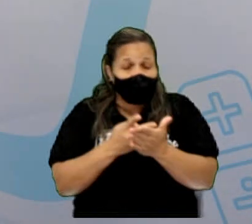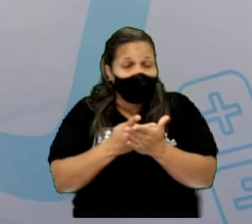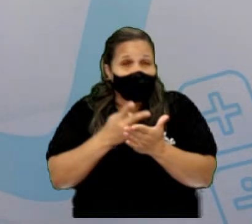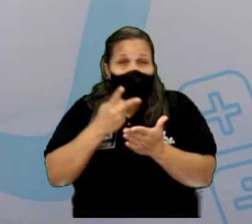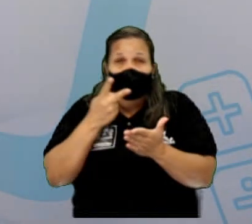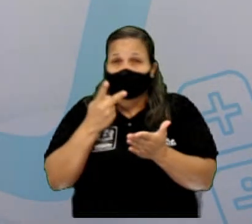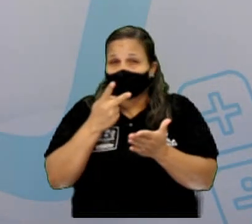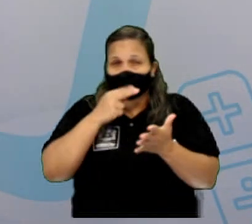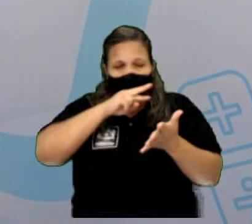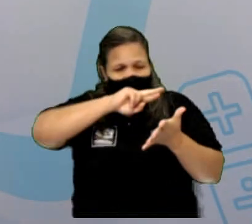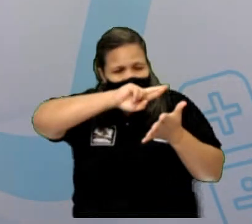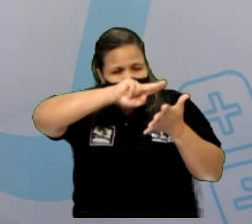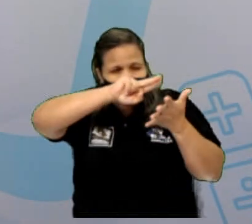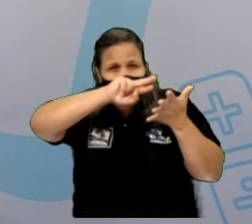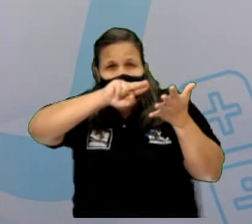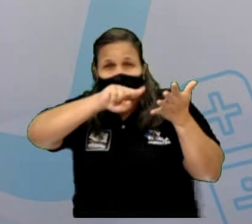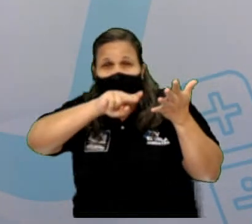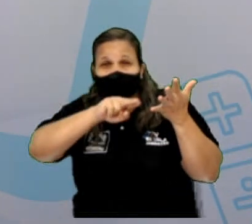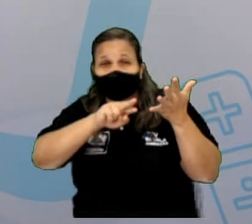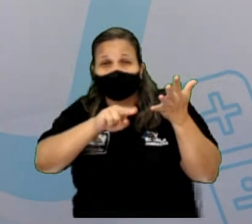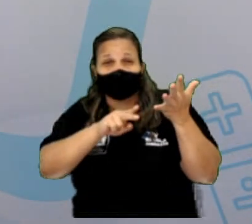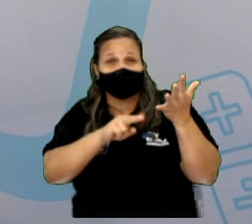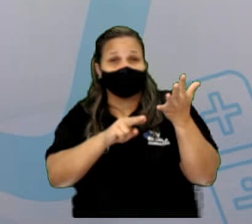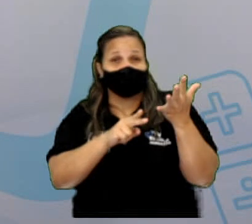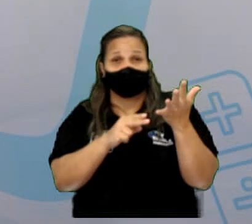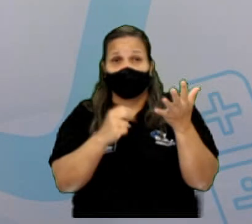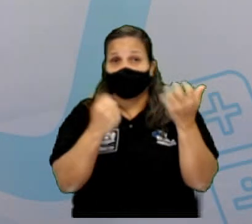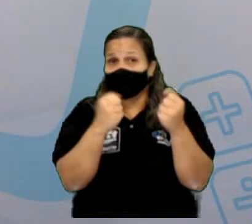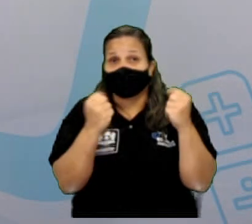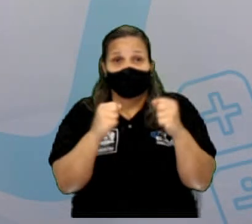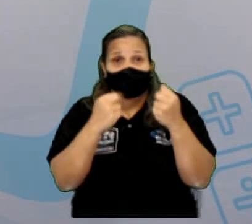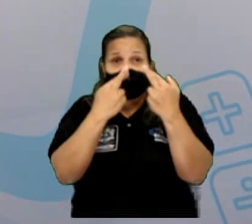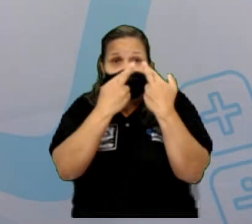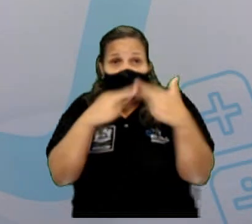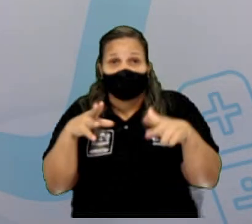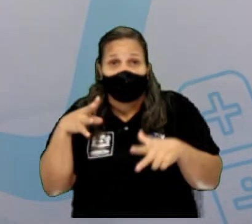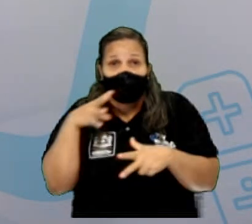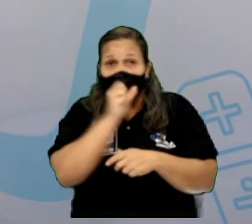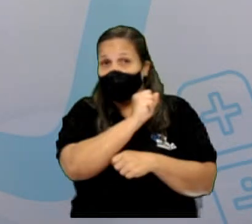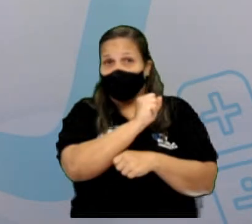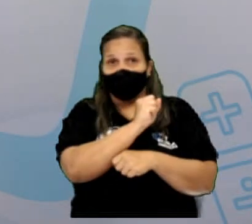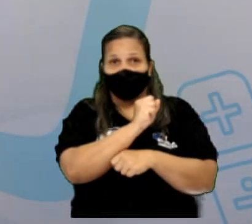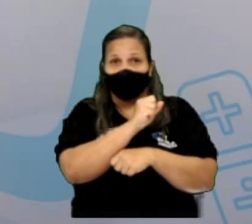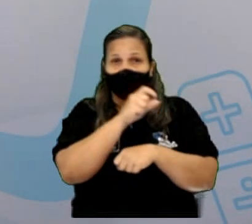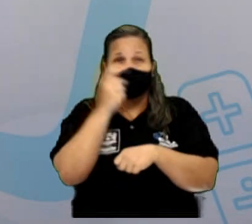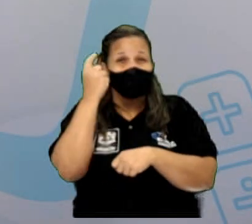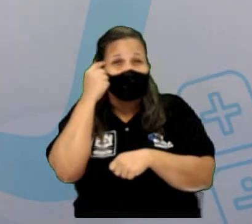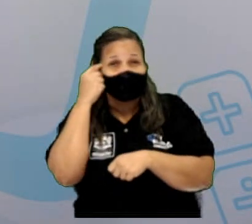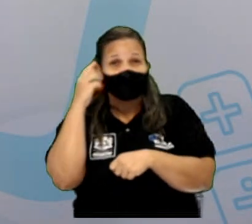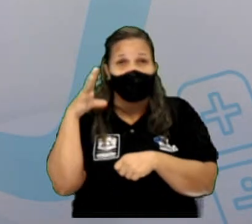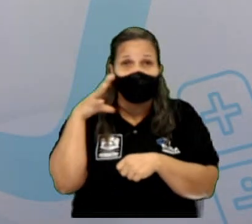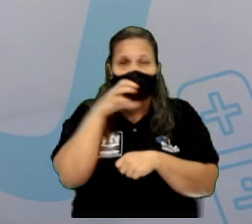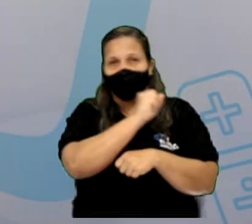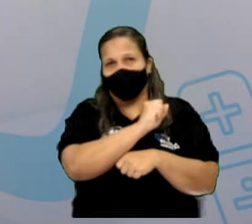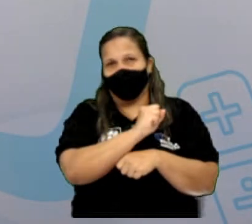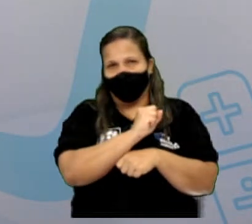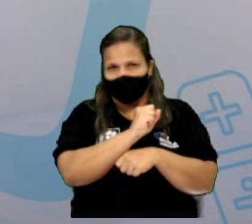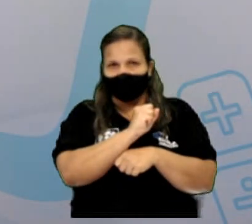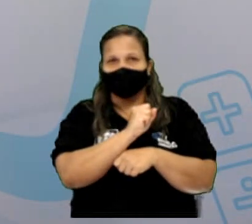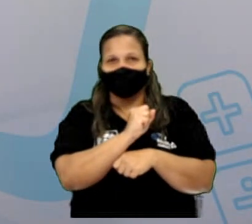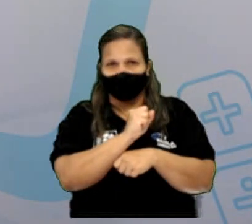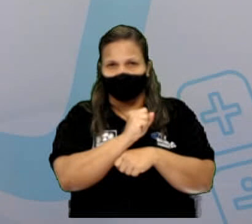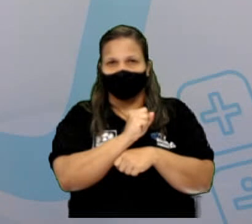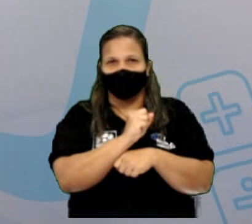muitas situações imprevisíveis, inéditas, que a gente não tem um planejamento anterior para responder